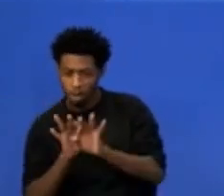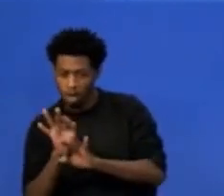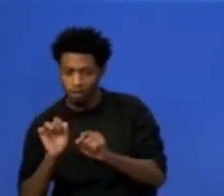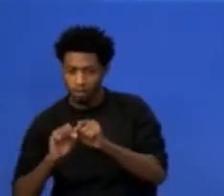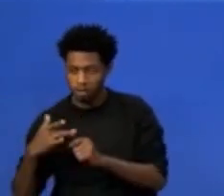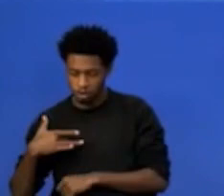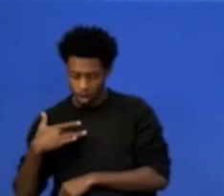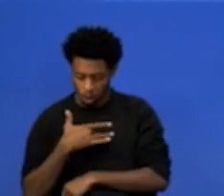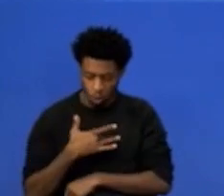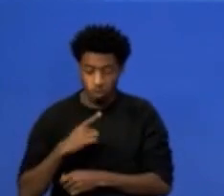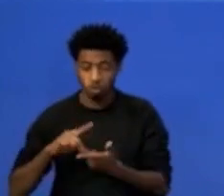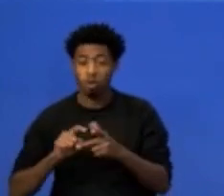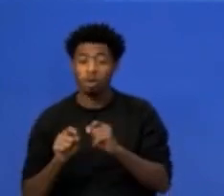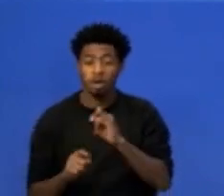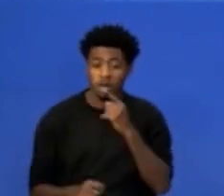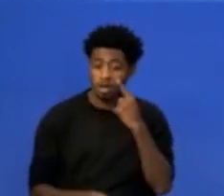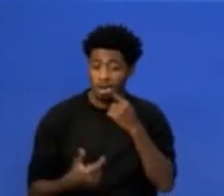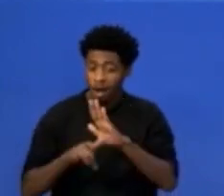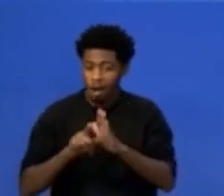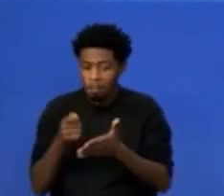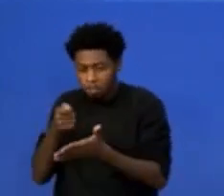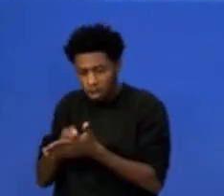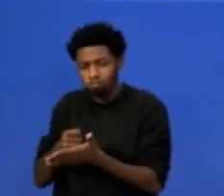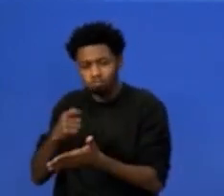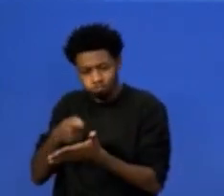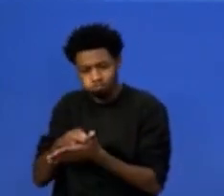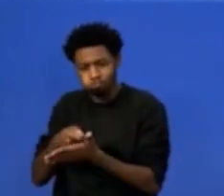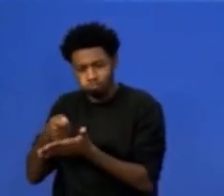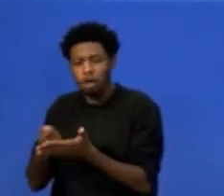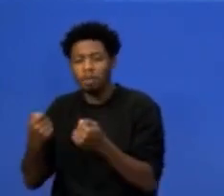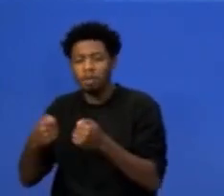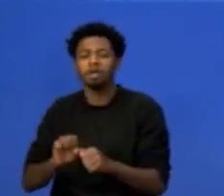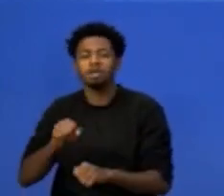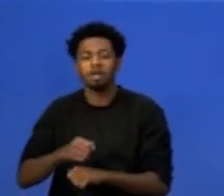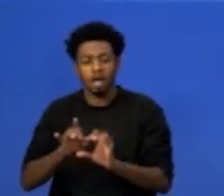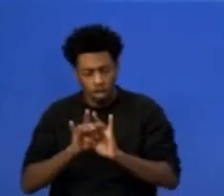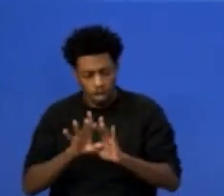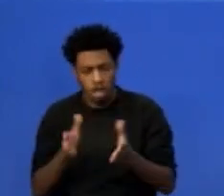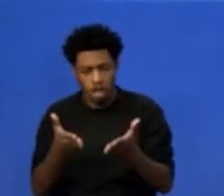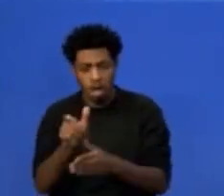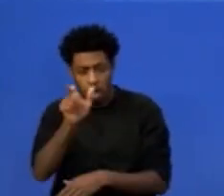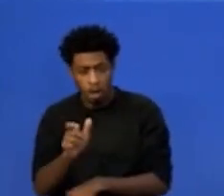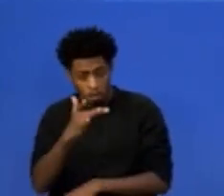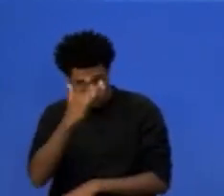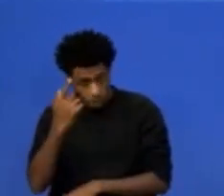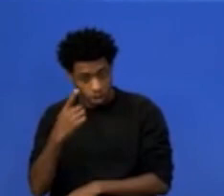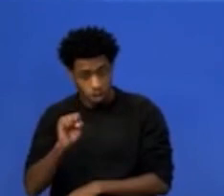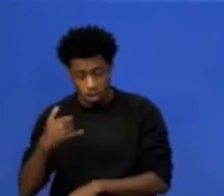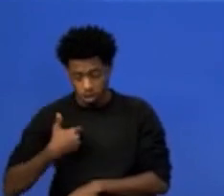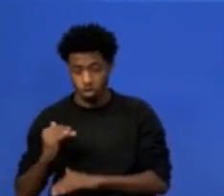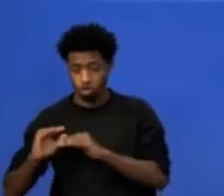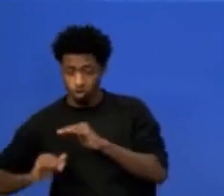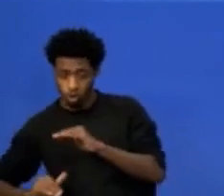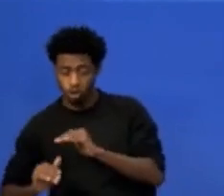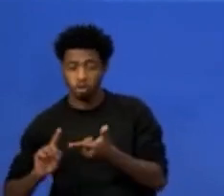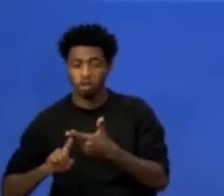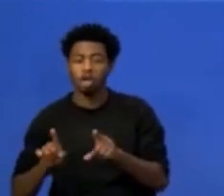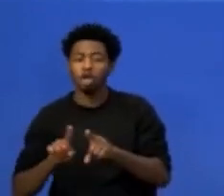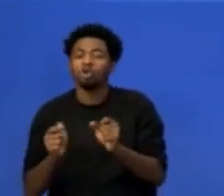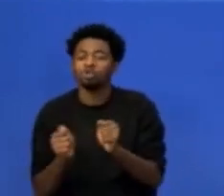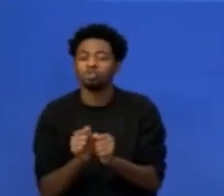de saúde que foi contratado, ele deve sim liberar que um acompanhante menor de 18